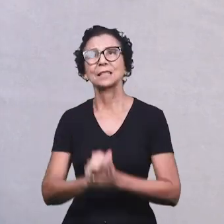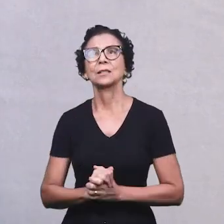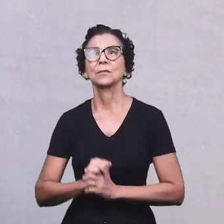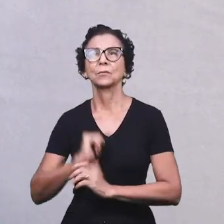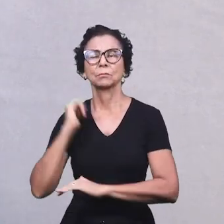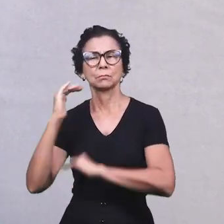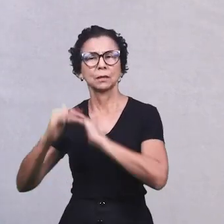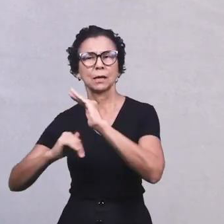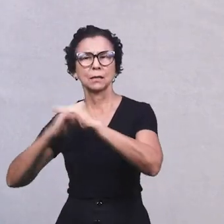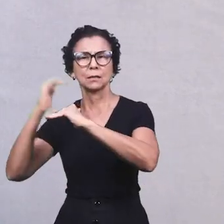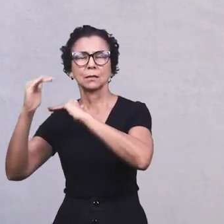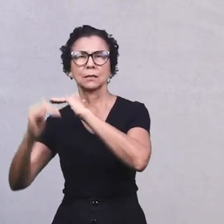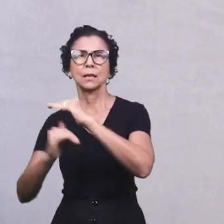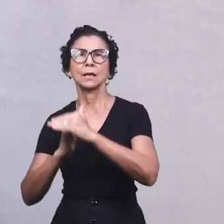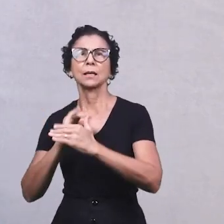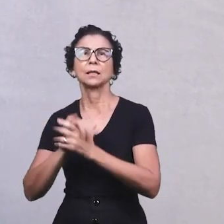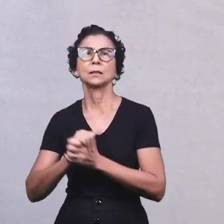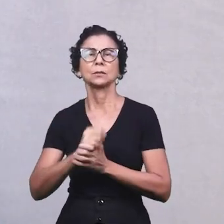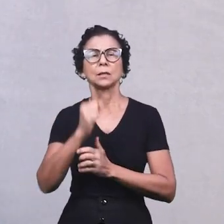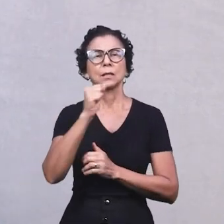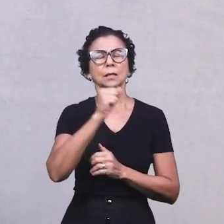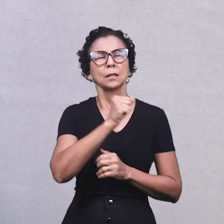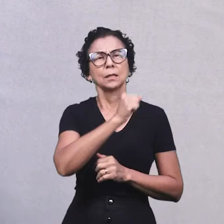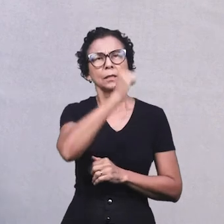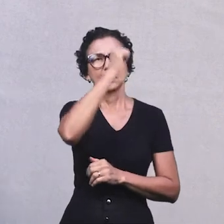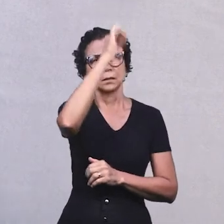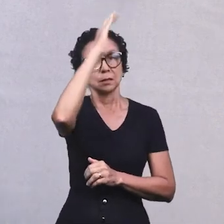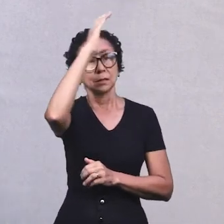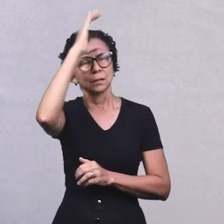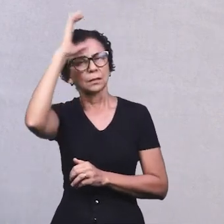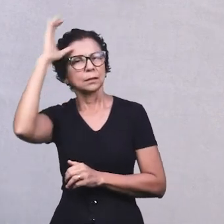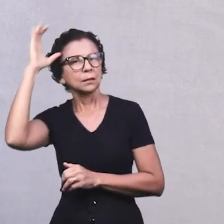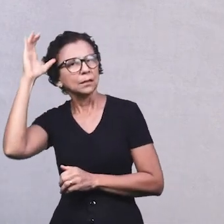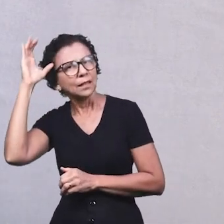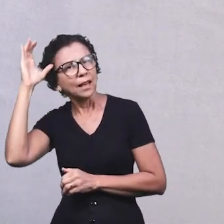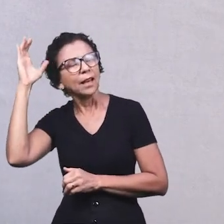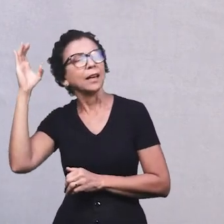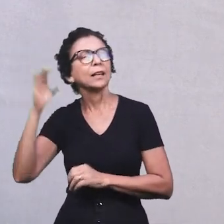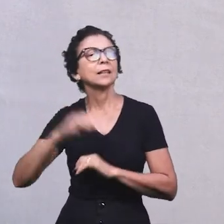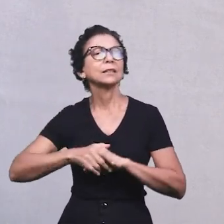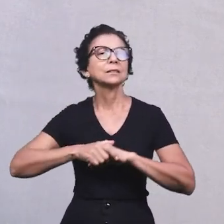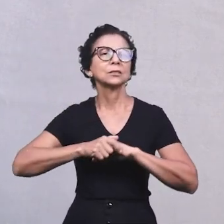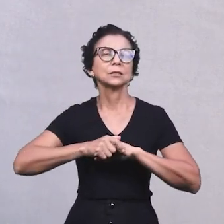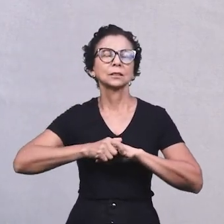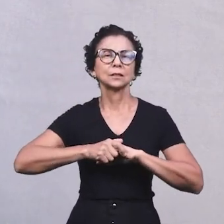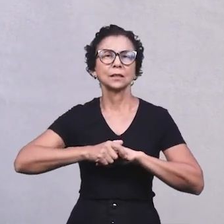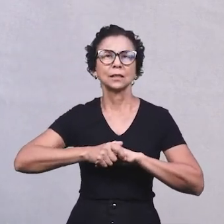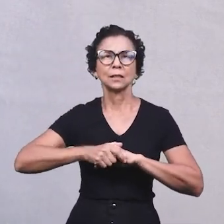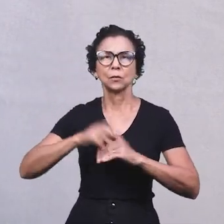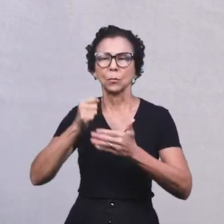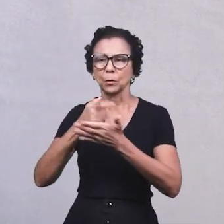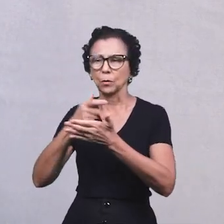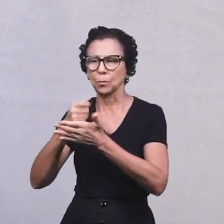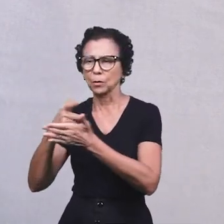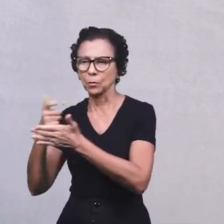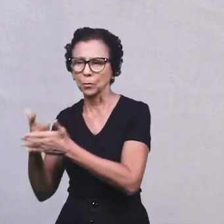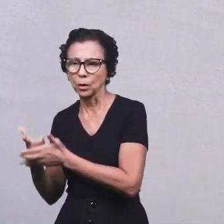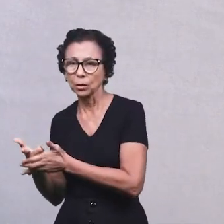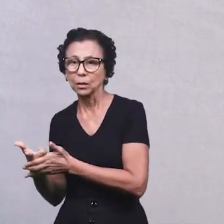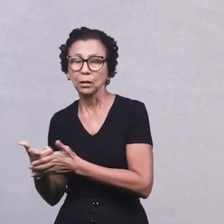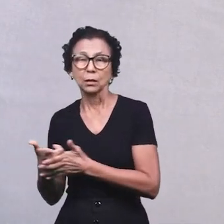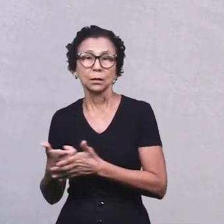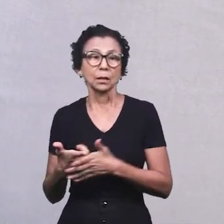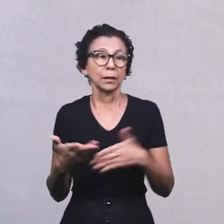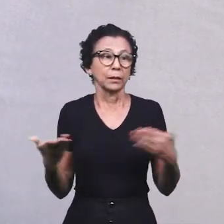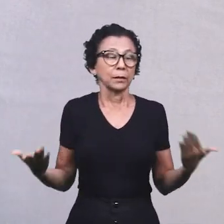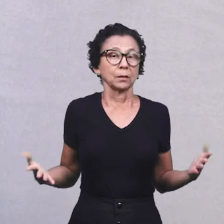bem. Fui crescendo, fui conquistando mais clientes, cada vez vendendo mais, e aí até que chegou o momento que realmente a casa